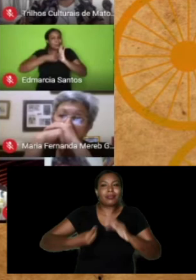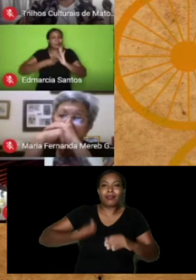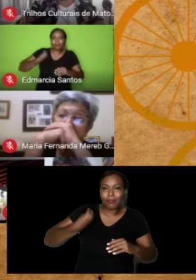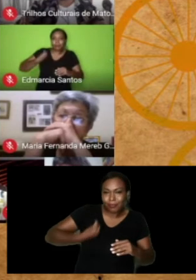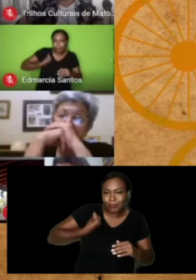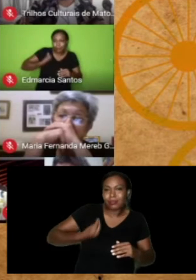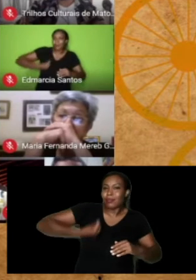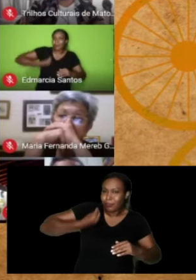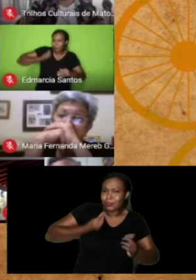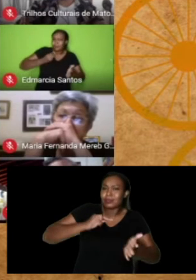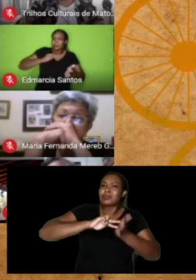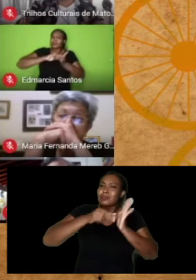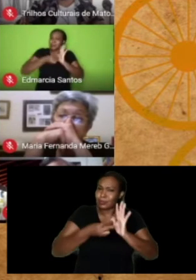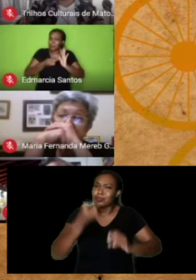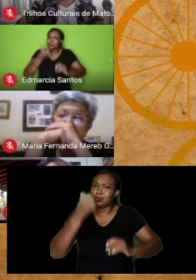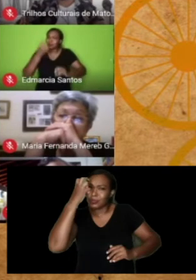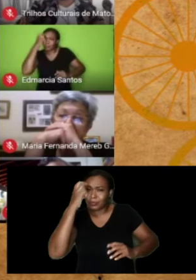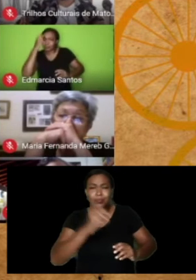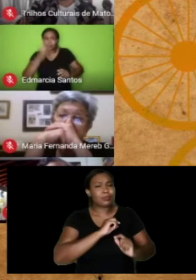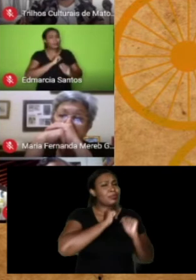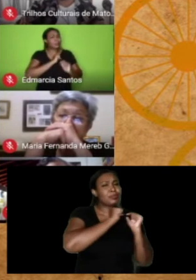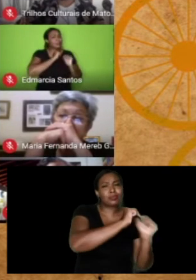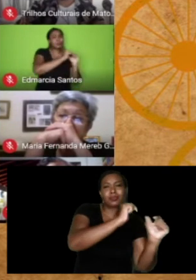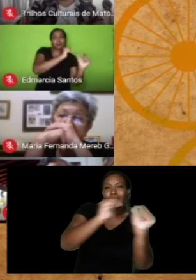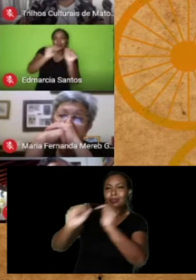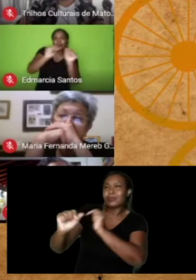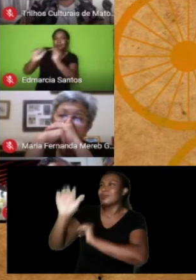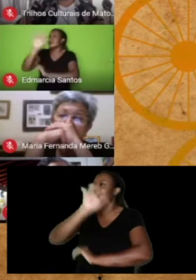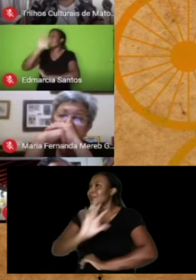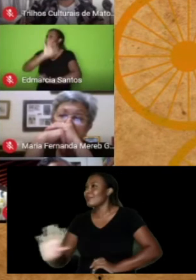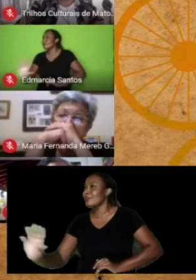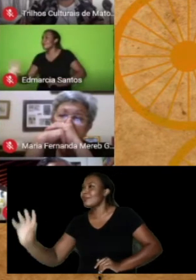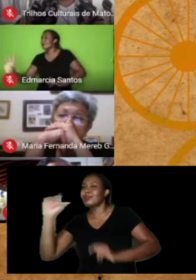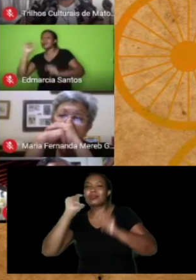cultura. Está em todo lugar e nós temos que